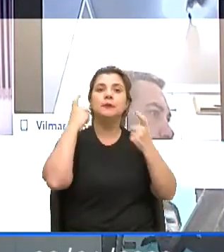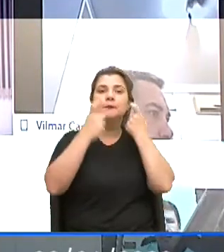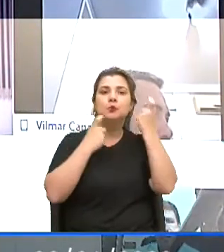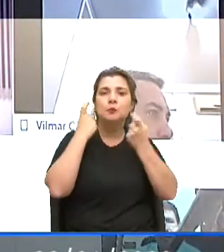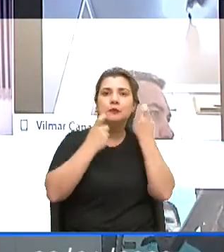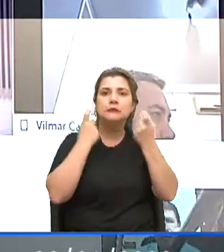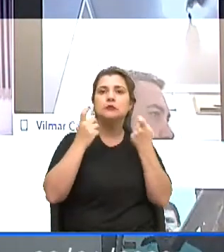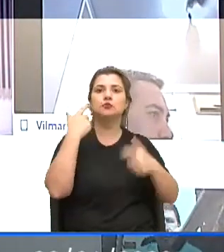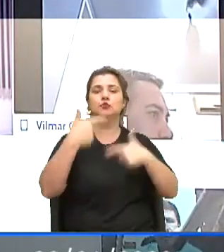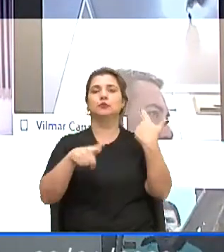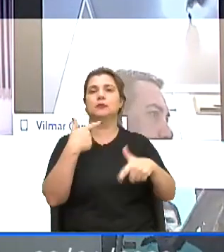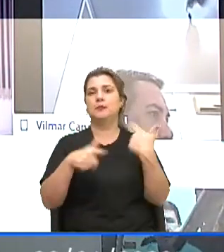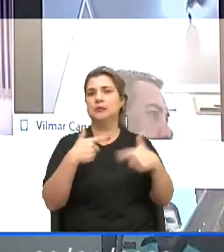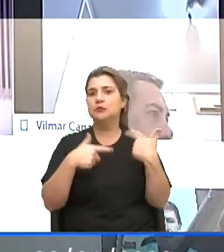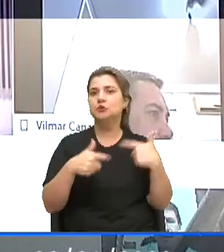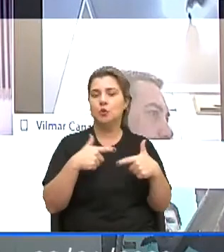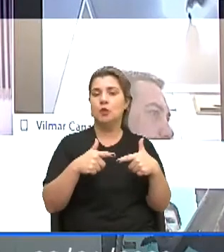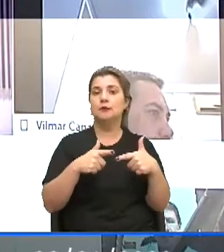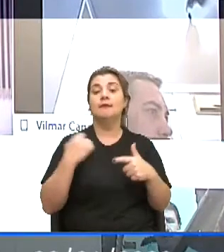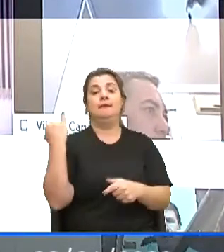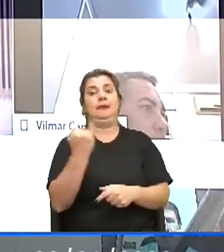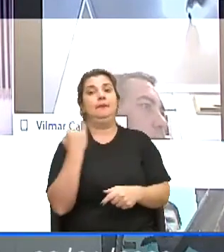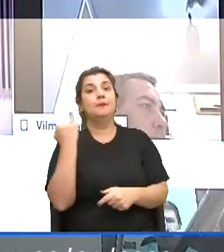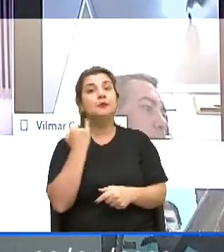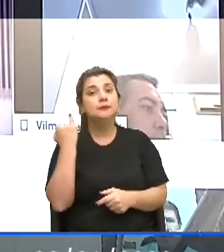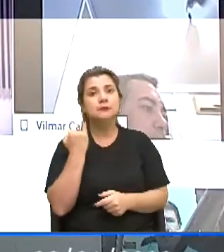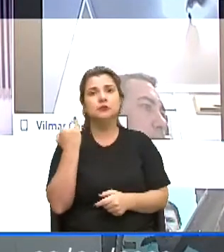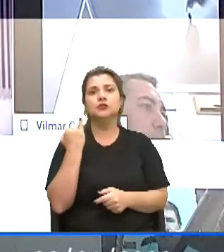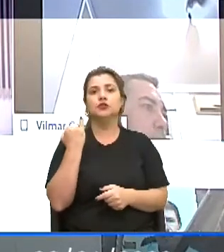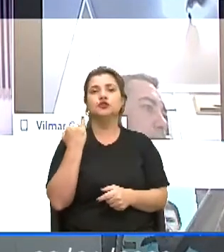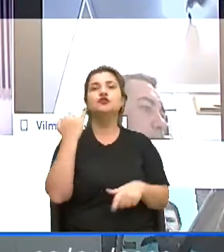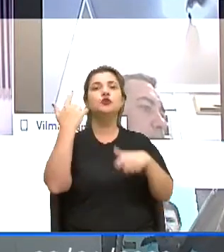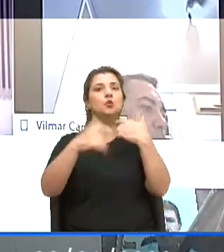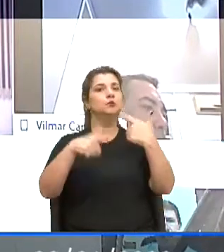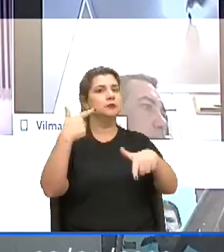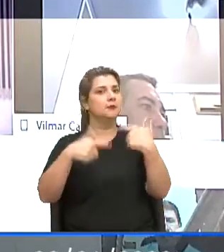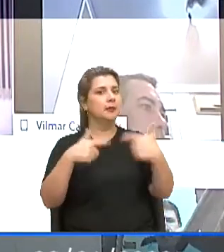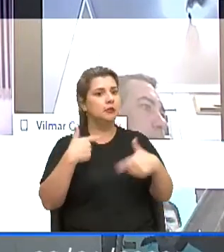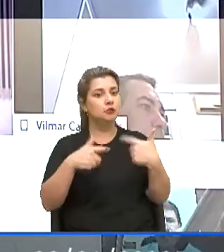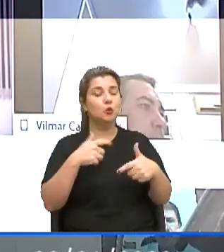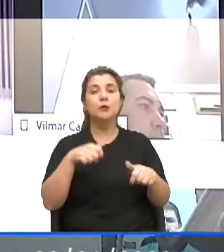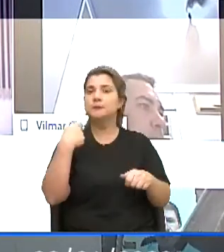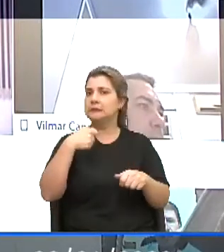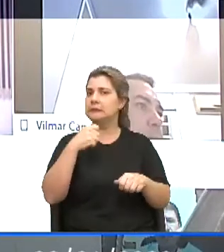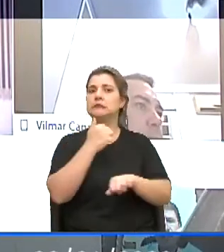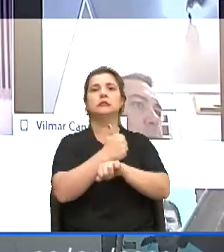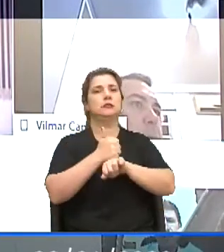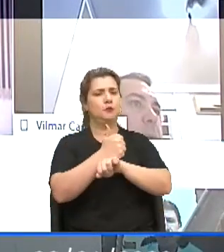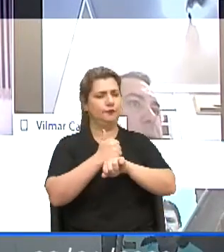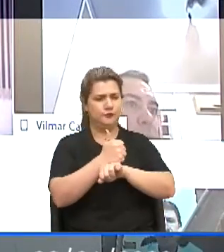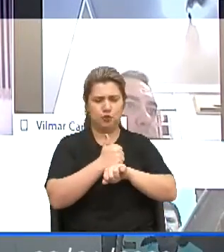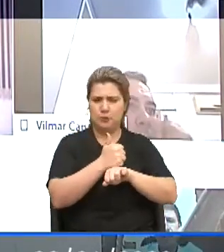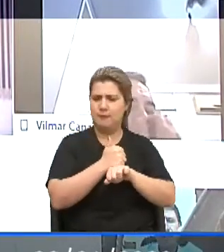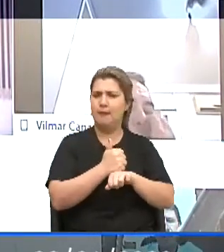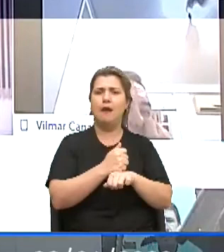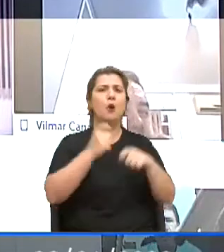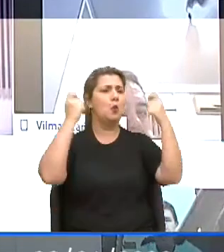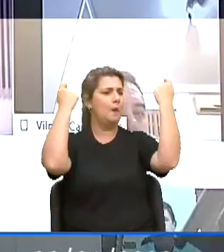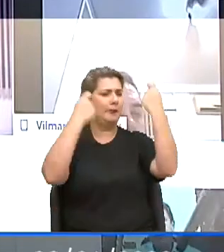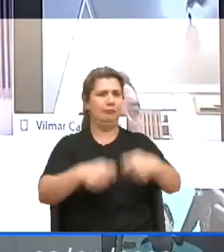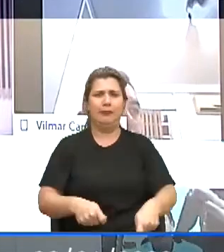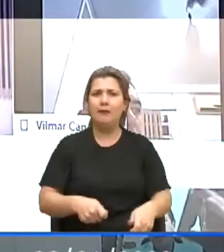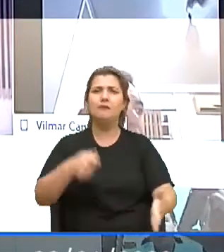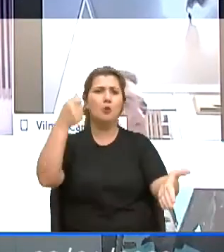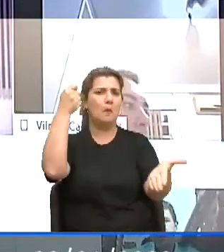trabalhador, que é importante, e aí eu ressalto. O trabalhador tem sido muito profissional, tem sido muito competente e muito